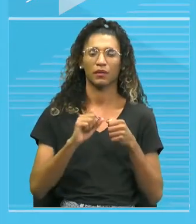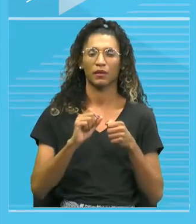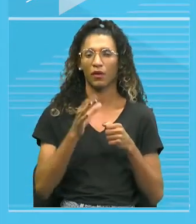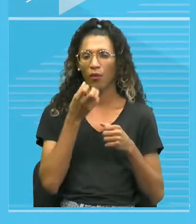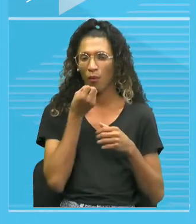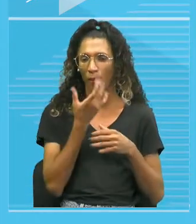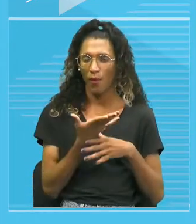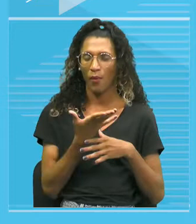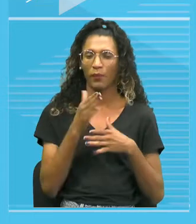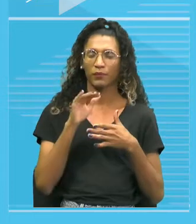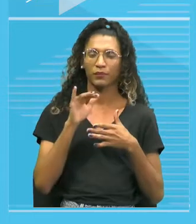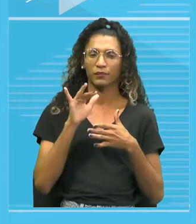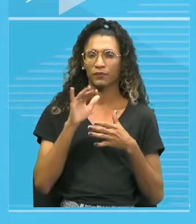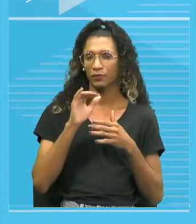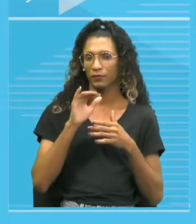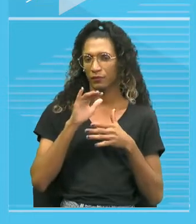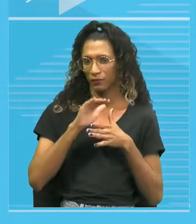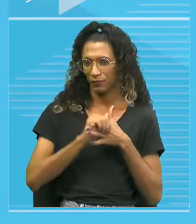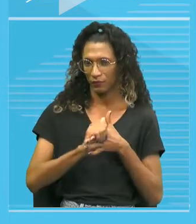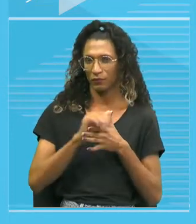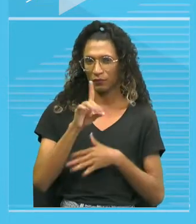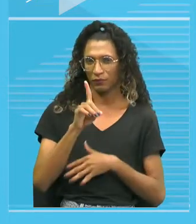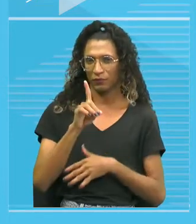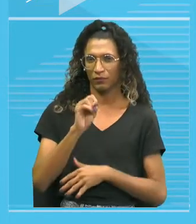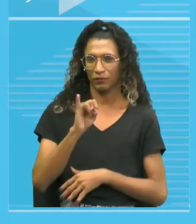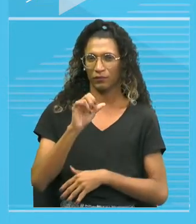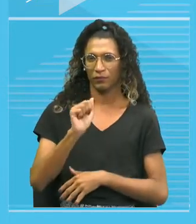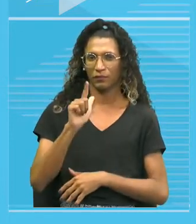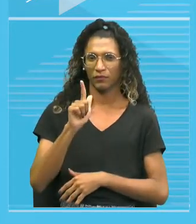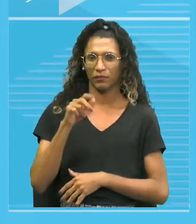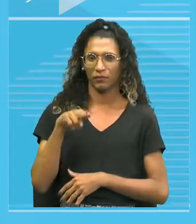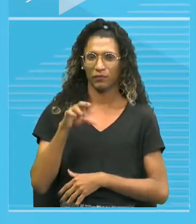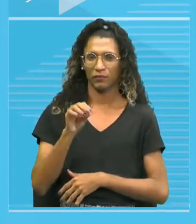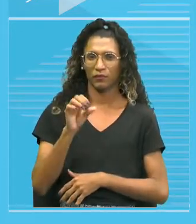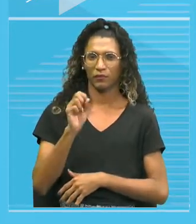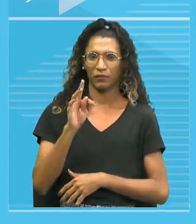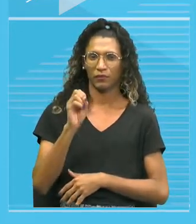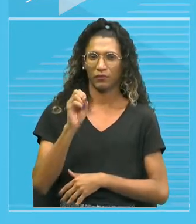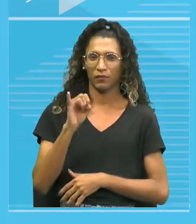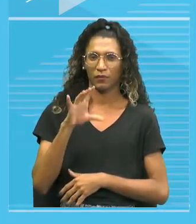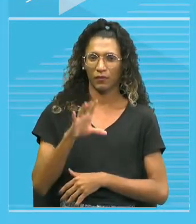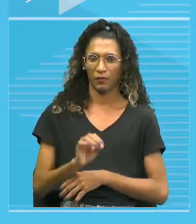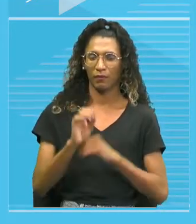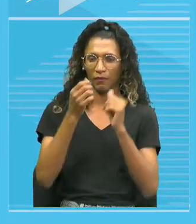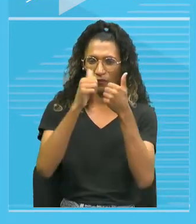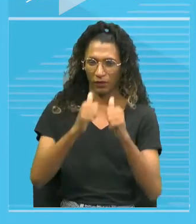diagnóstico. Claro que isso também depende de quem está operando, isso daí também depende,